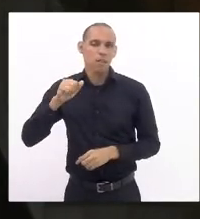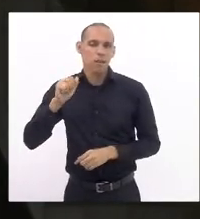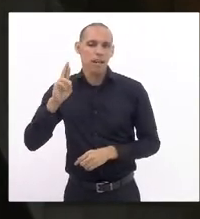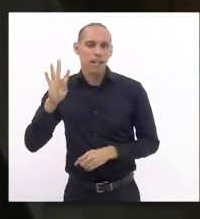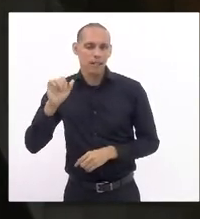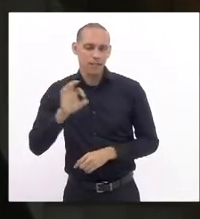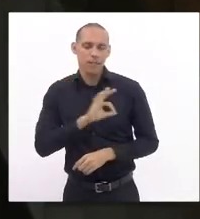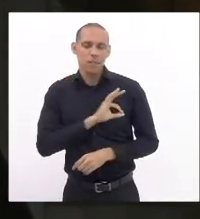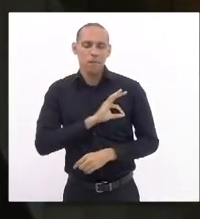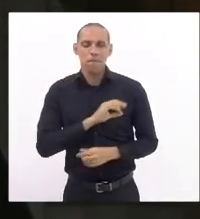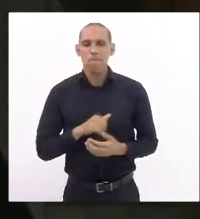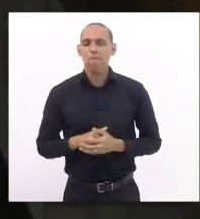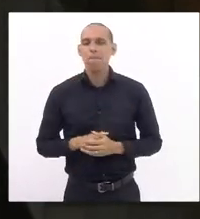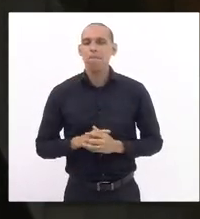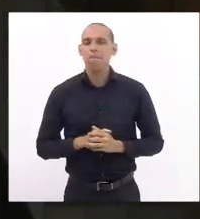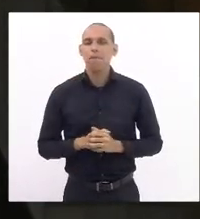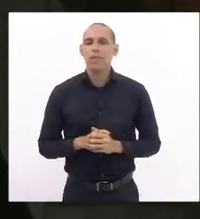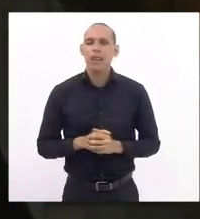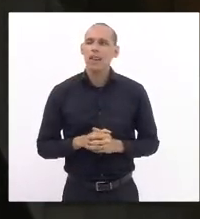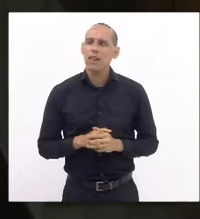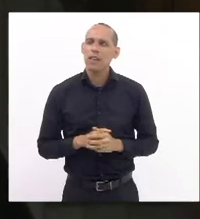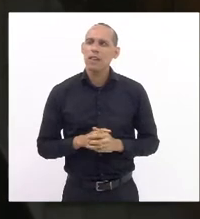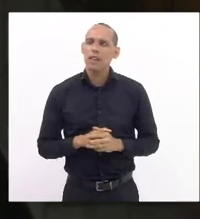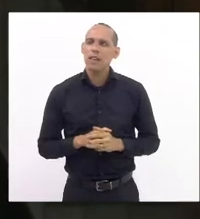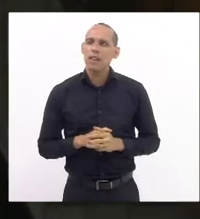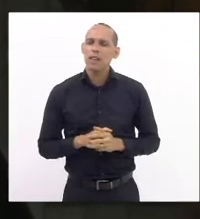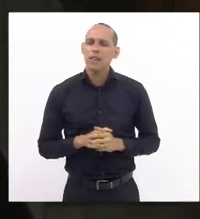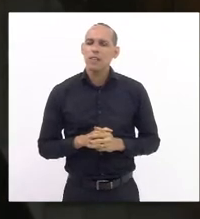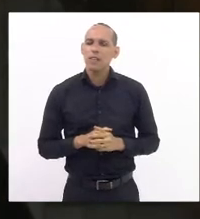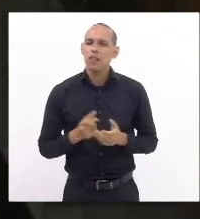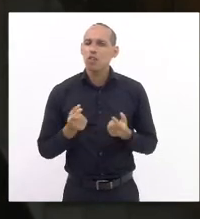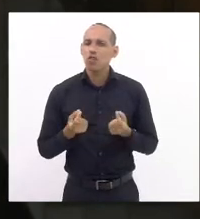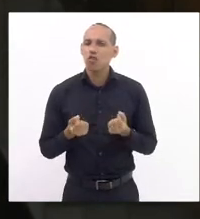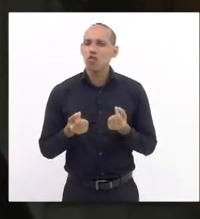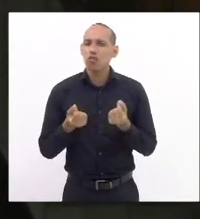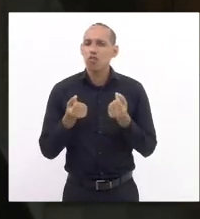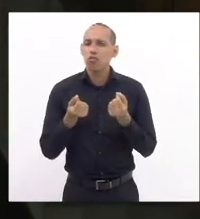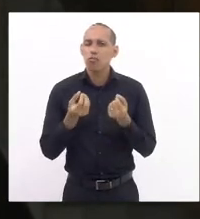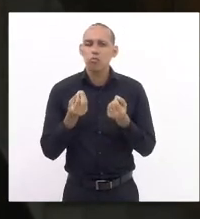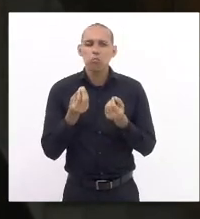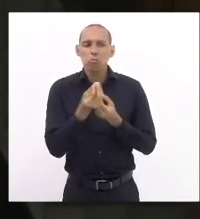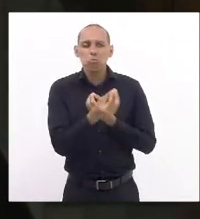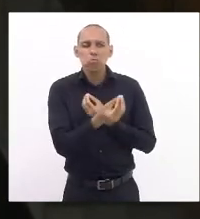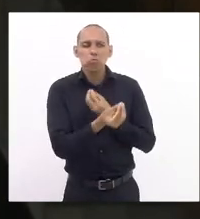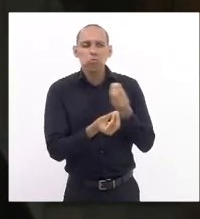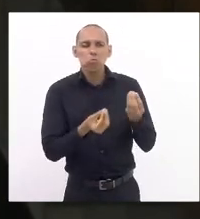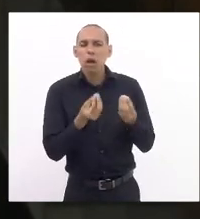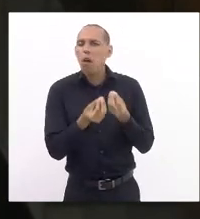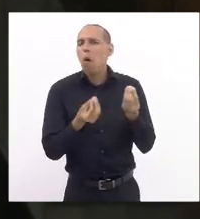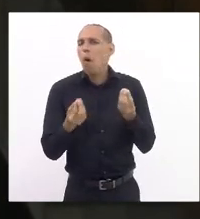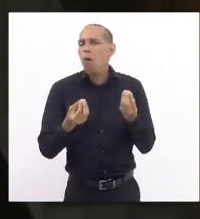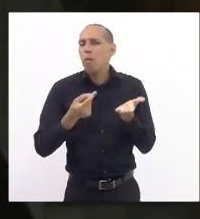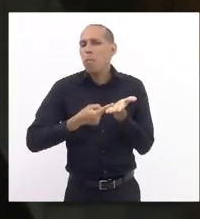o que será, de que maneira será redirecionado o chamado Pacto